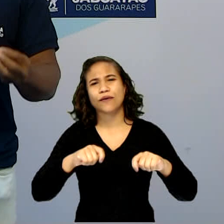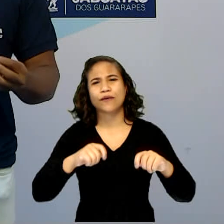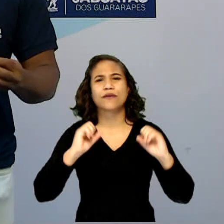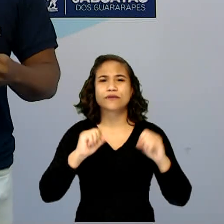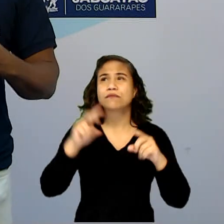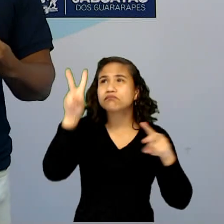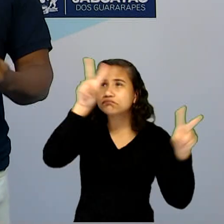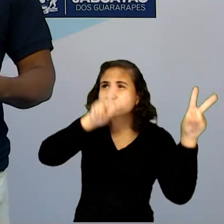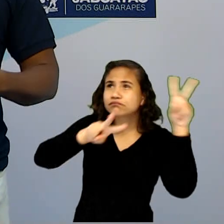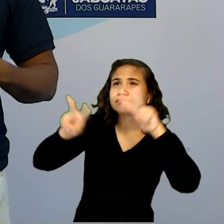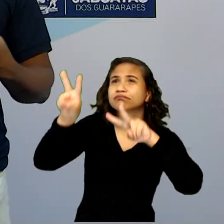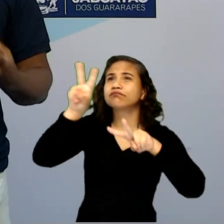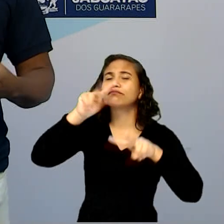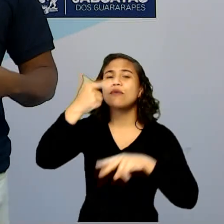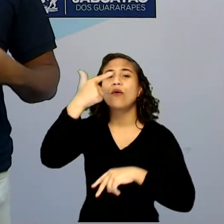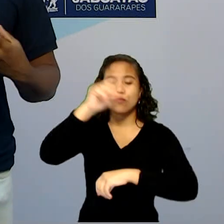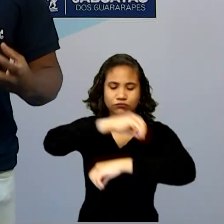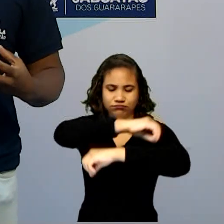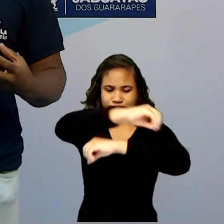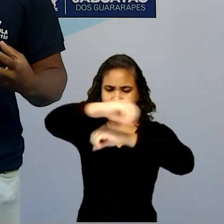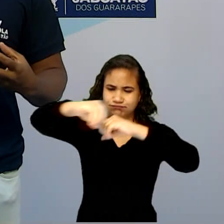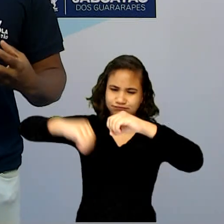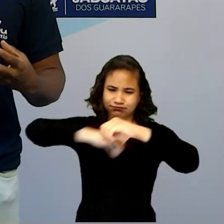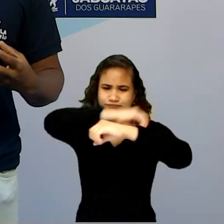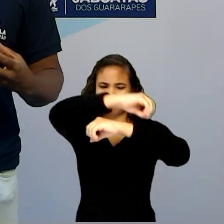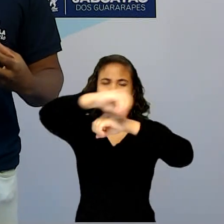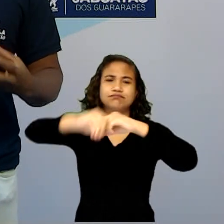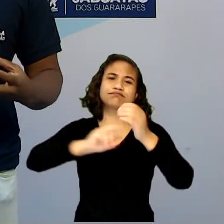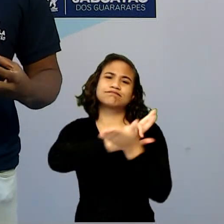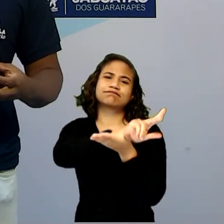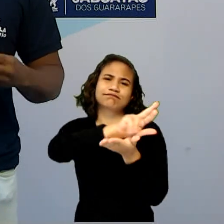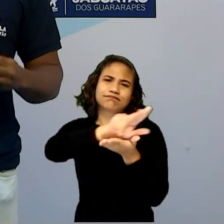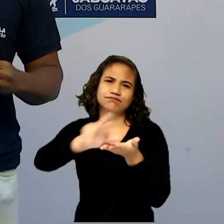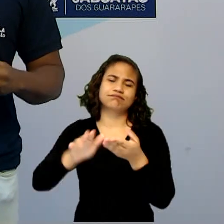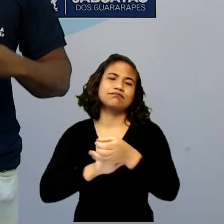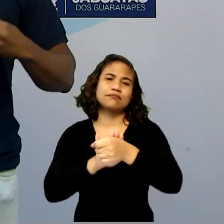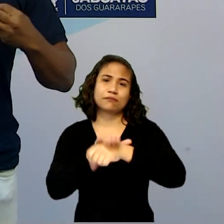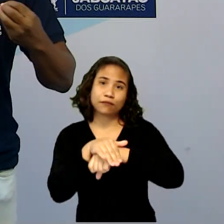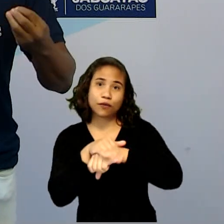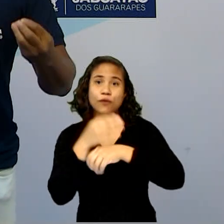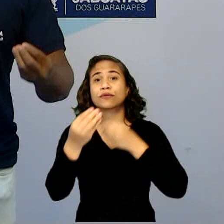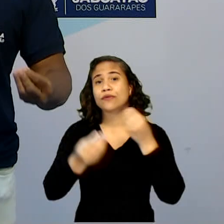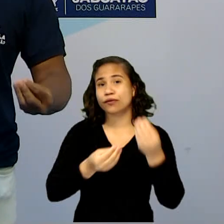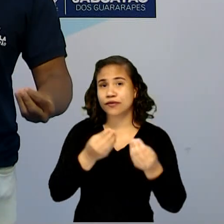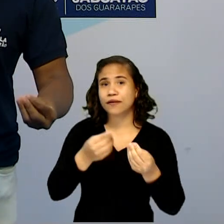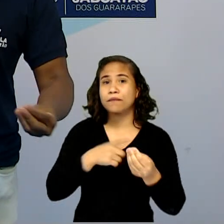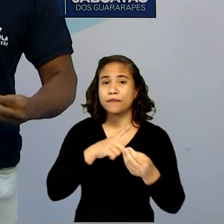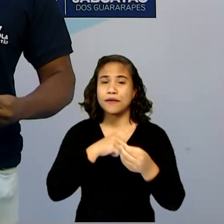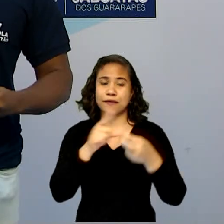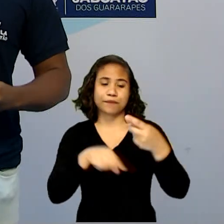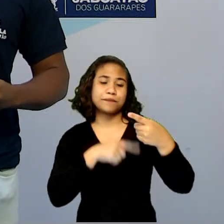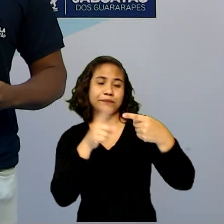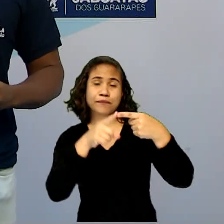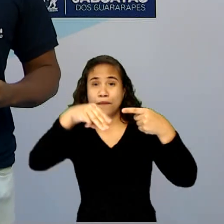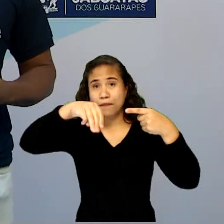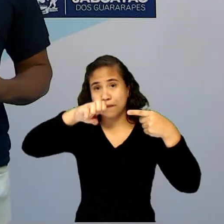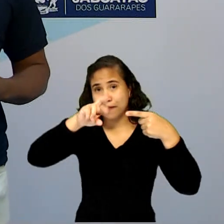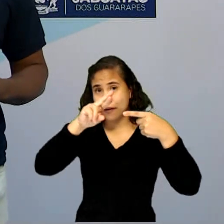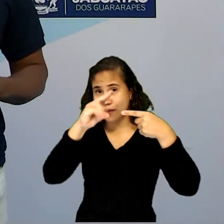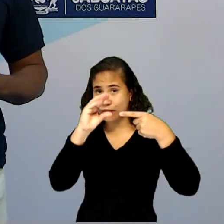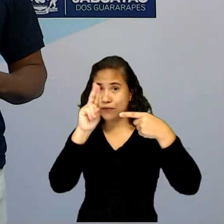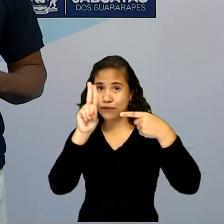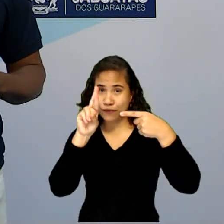podemos ver outros planetas, alguns planetas também à noite, ok? Como o planeta Mercúrio,